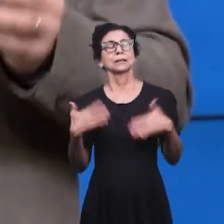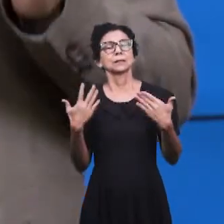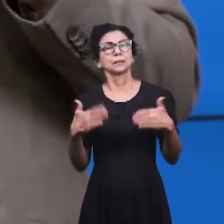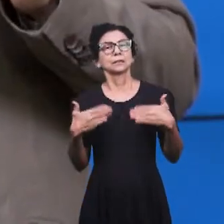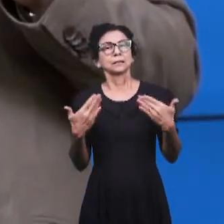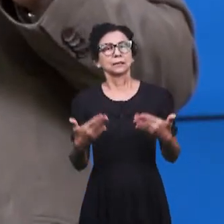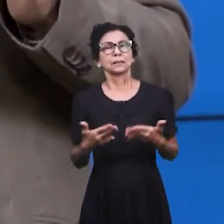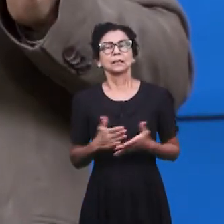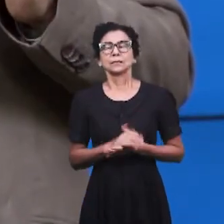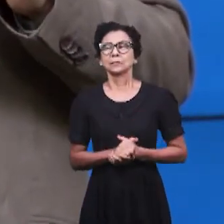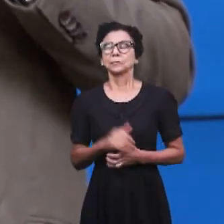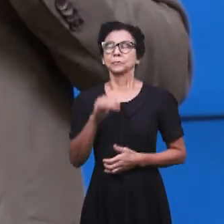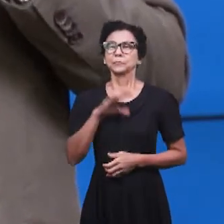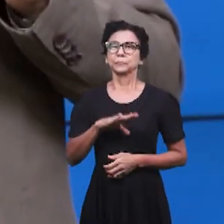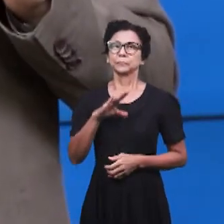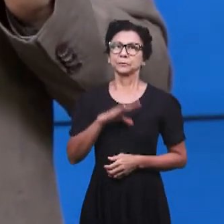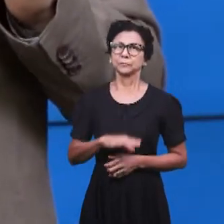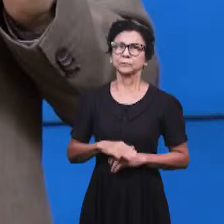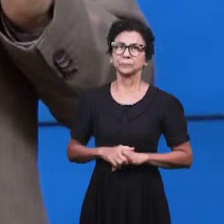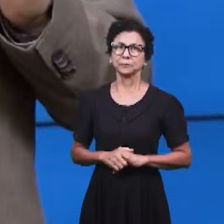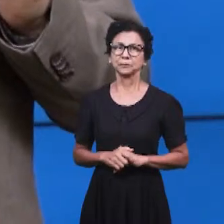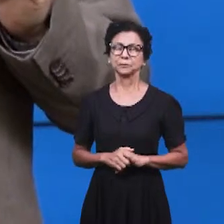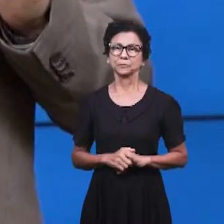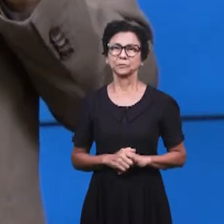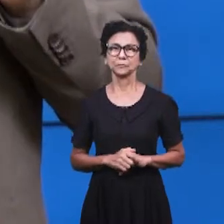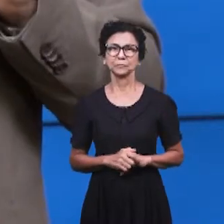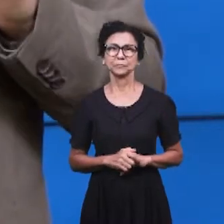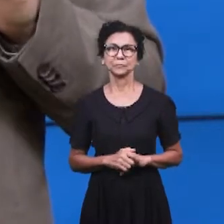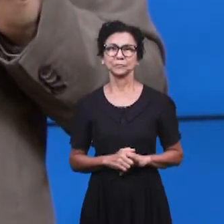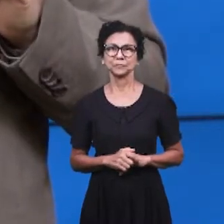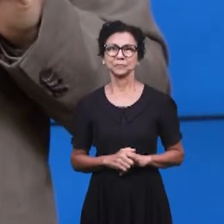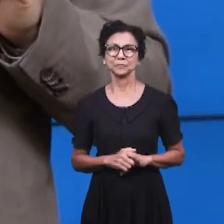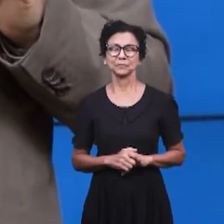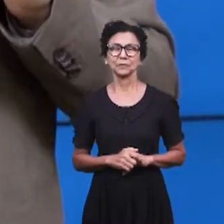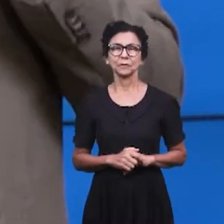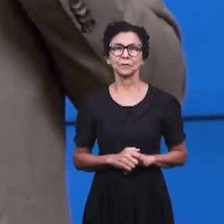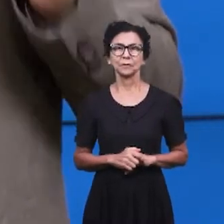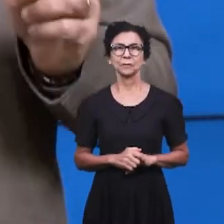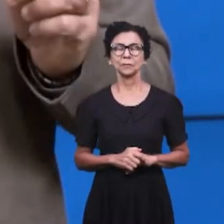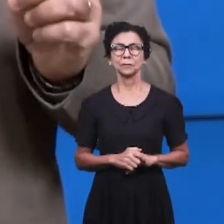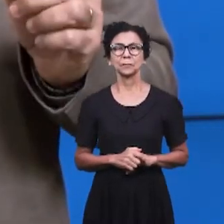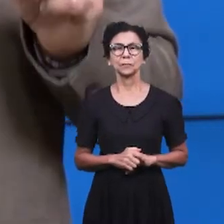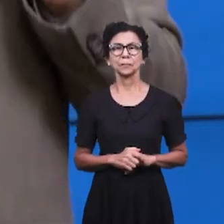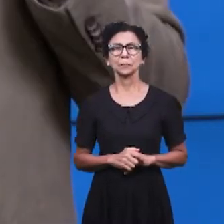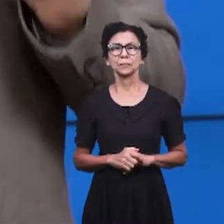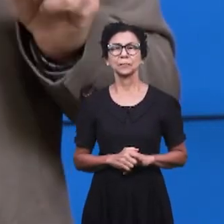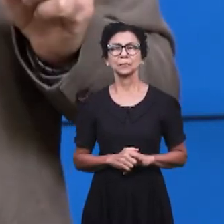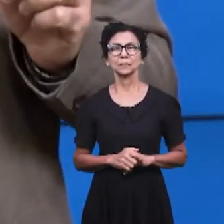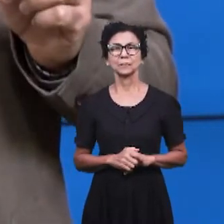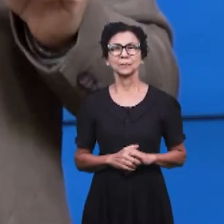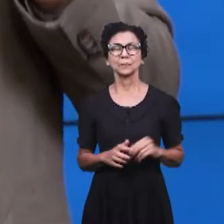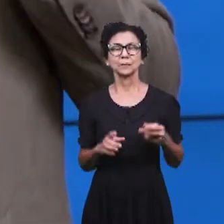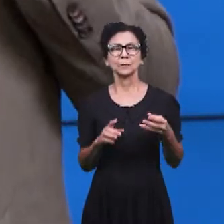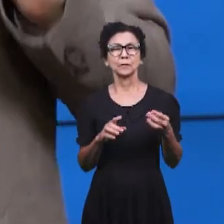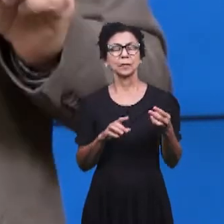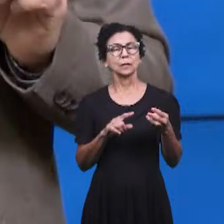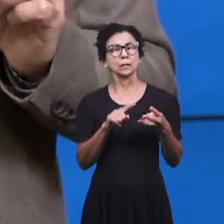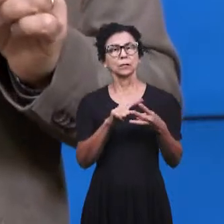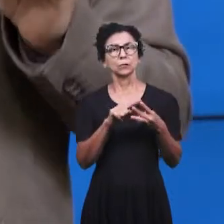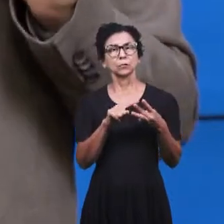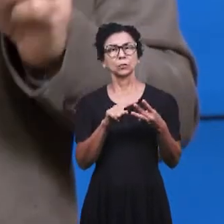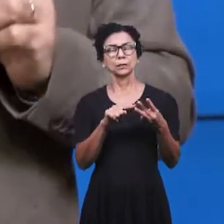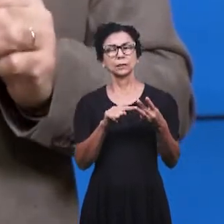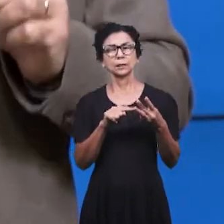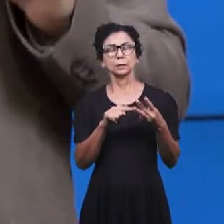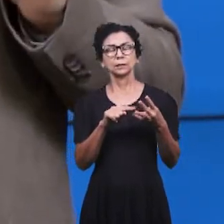nossos irmãos de Portugal. E eu vou citar os nomes aqui, os nossos irmãos de Lisboa, Porto,